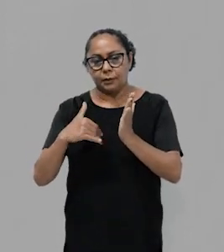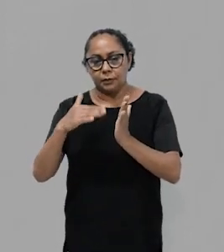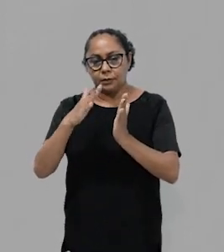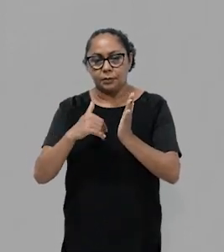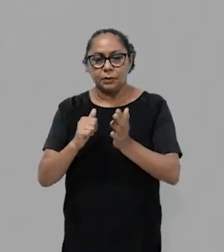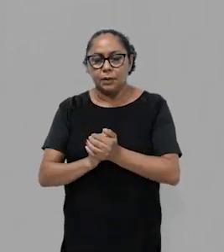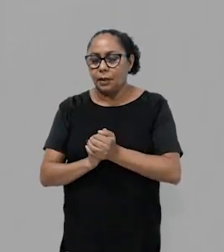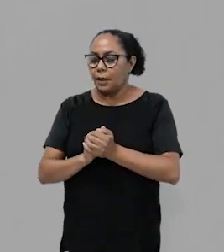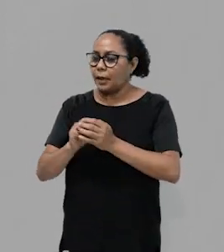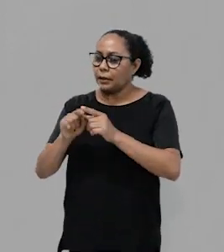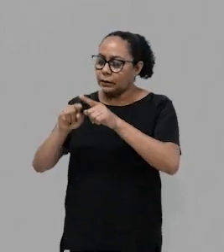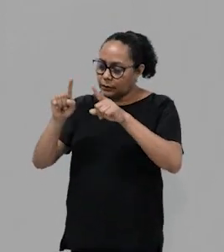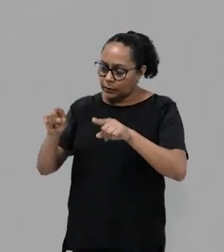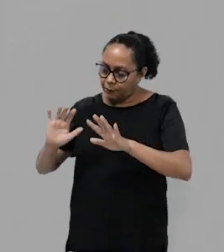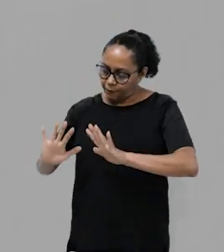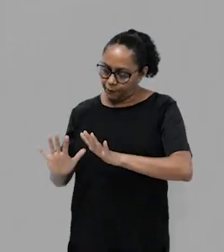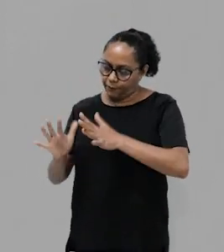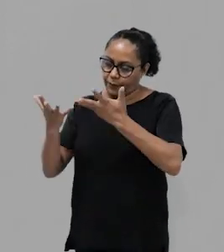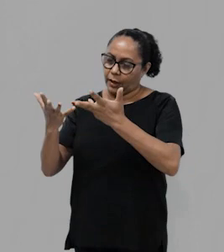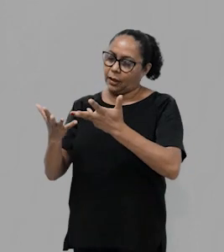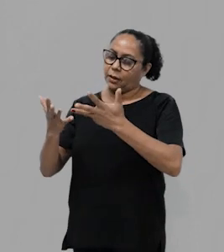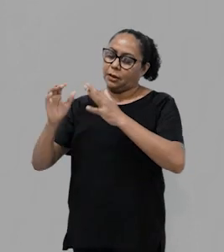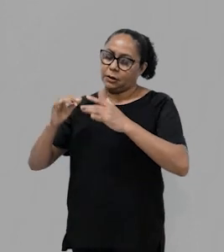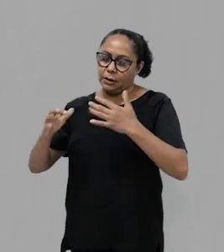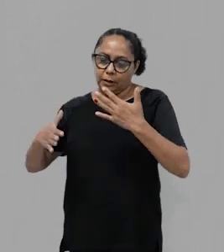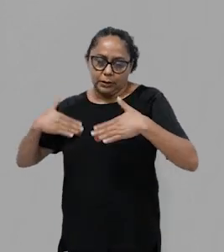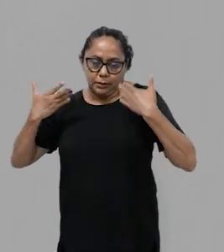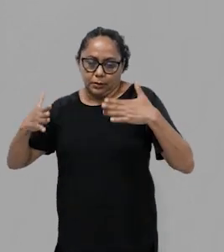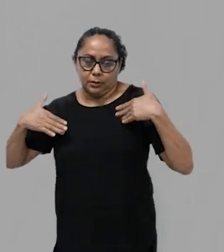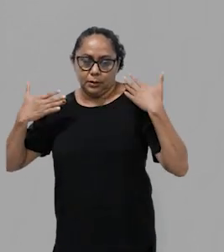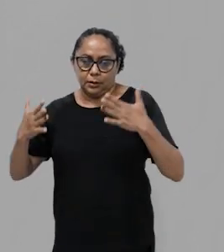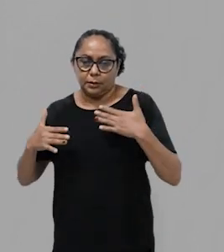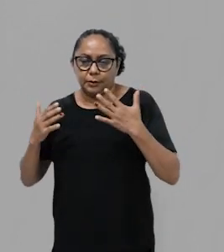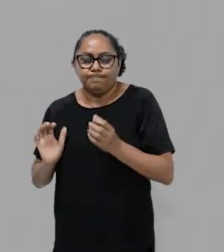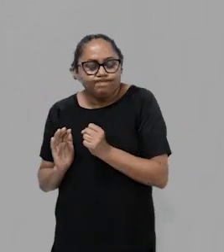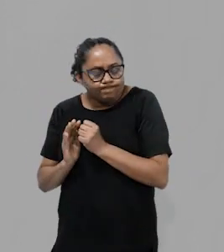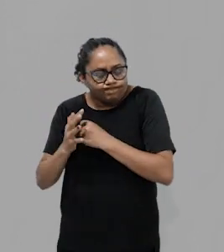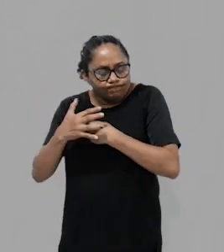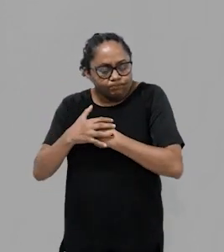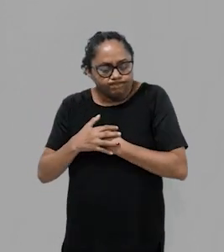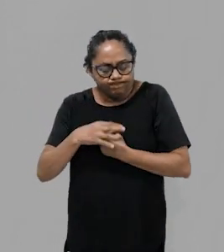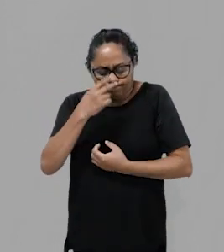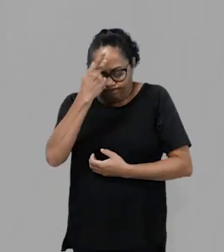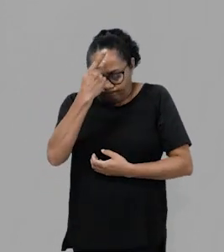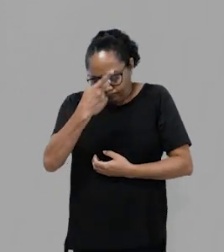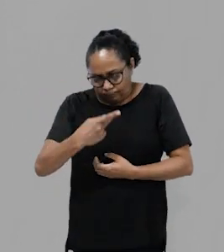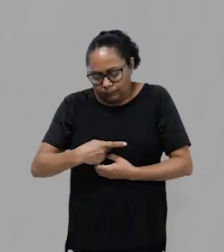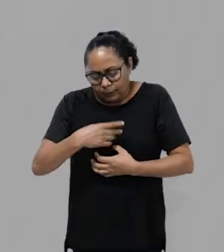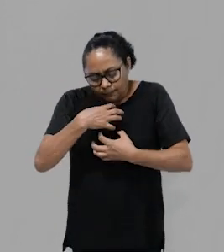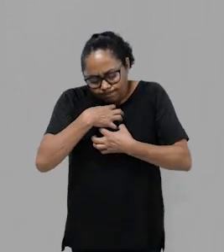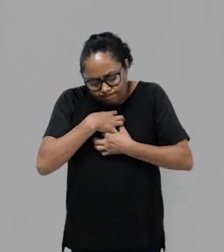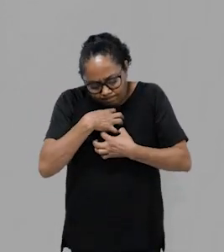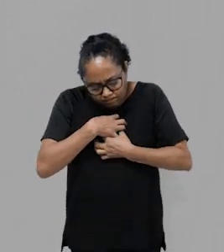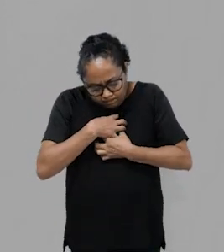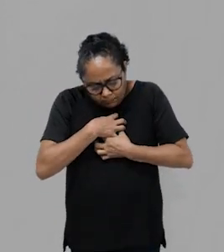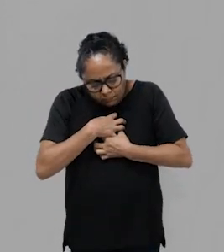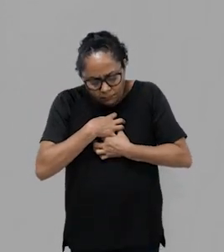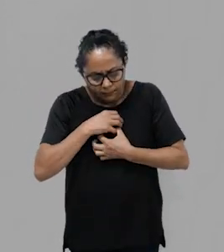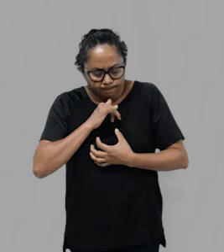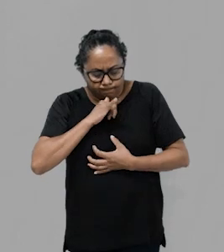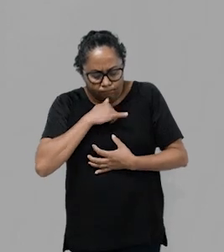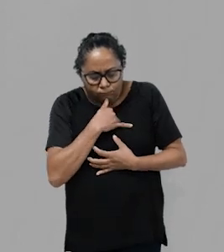de deboche, de festa, de alegria, ele escondia uma depressão gigantesca, né? O que se sabe é que